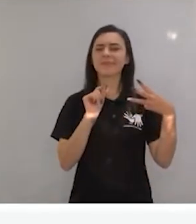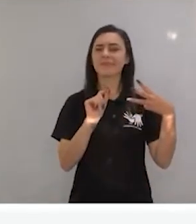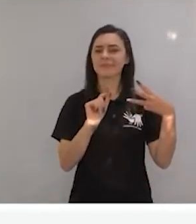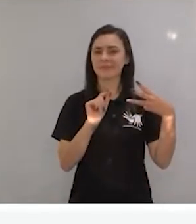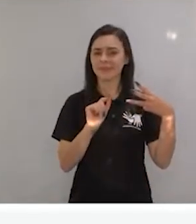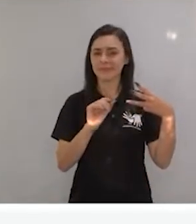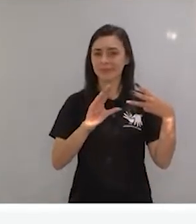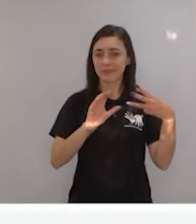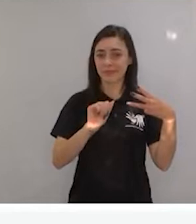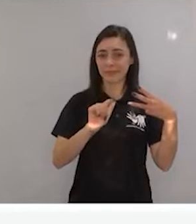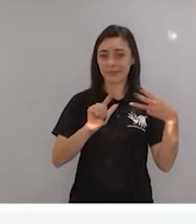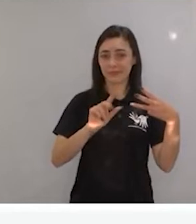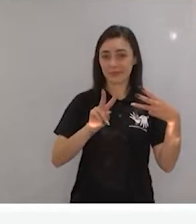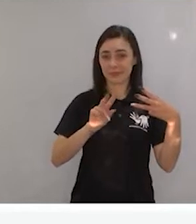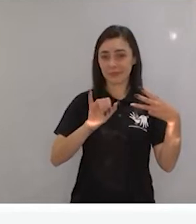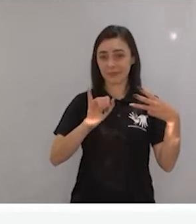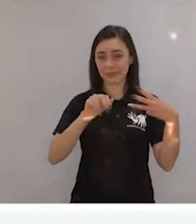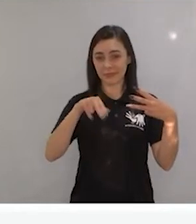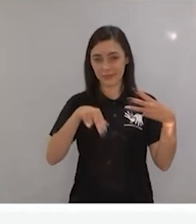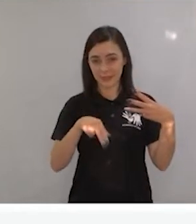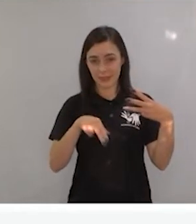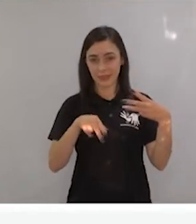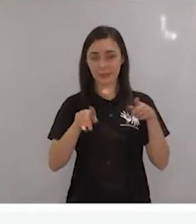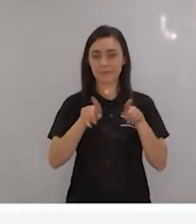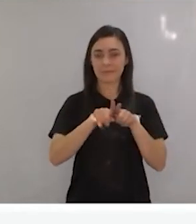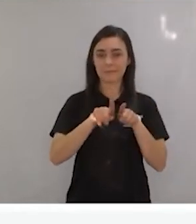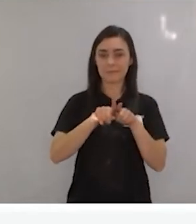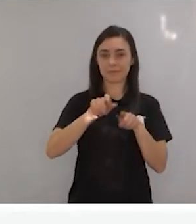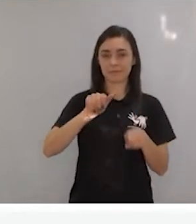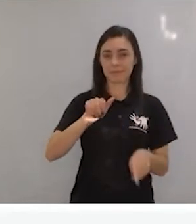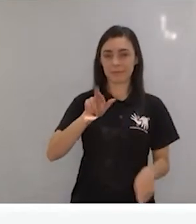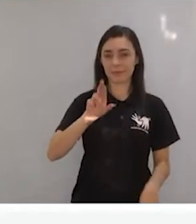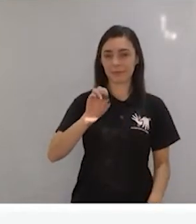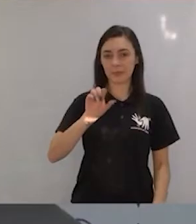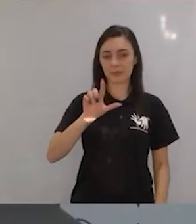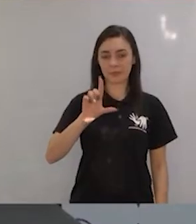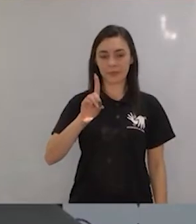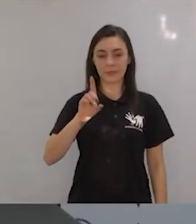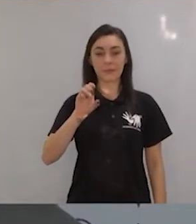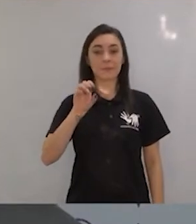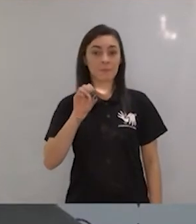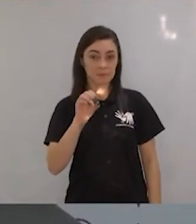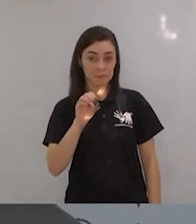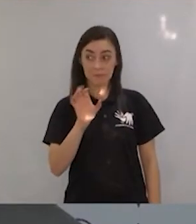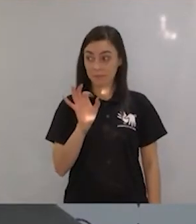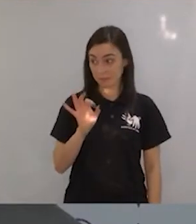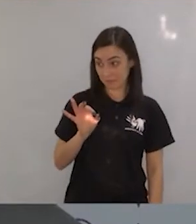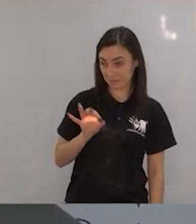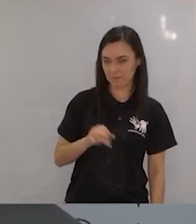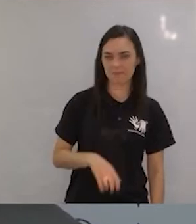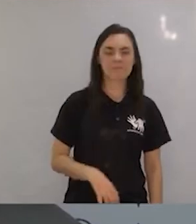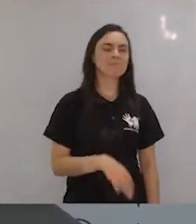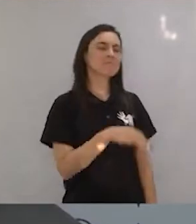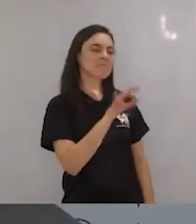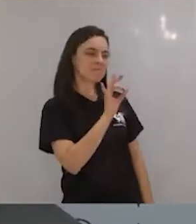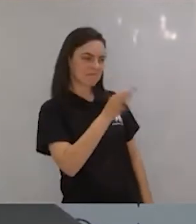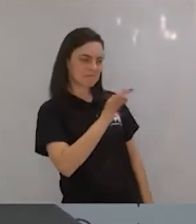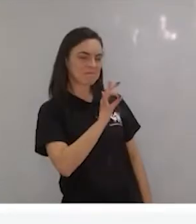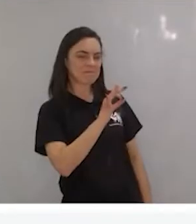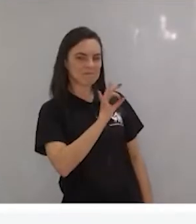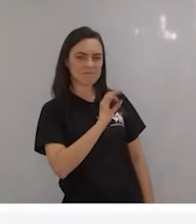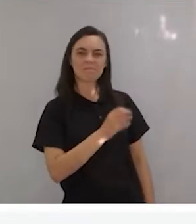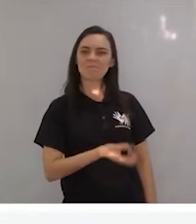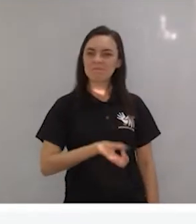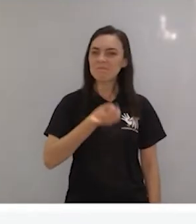quem? Calvin e Haroldo! Isso é mesmo! Acertou. Ah,